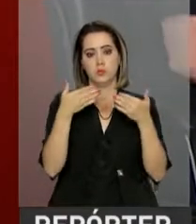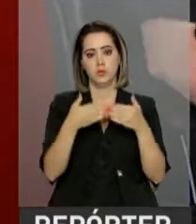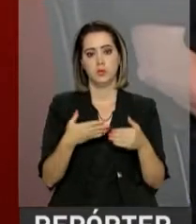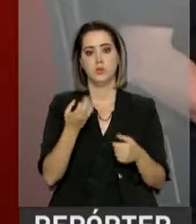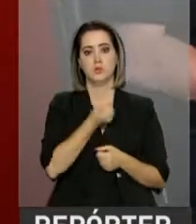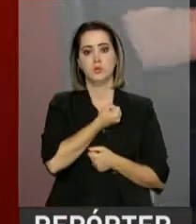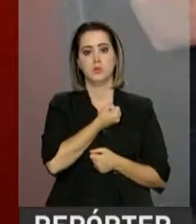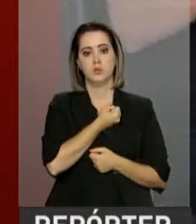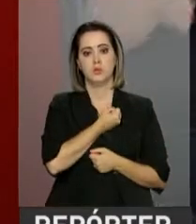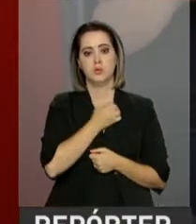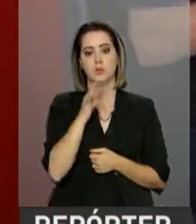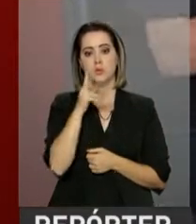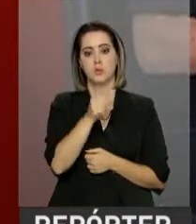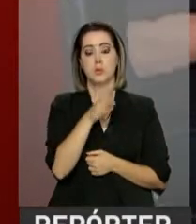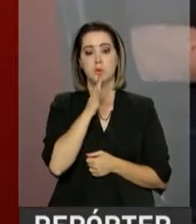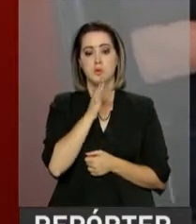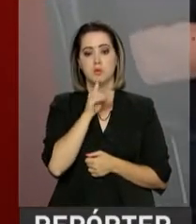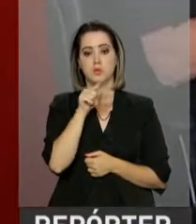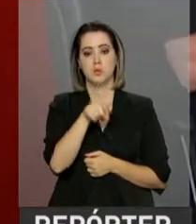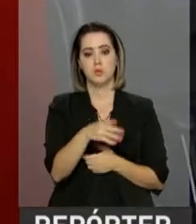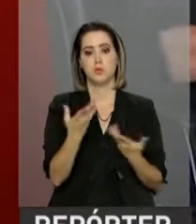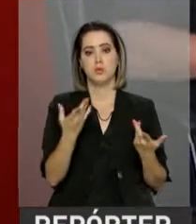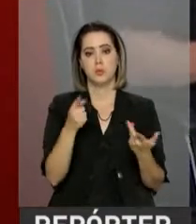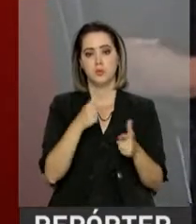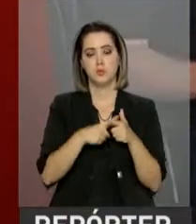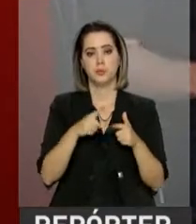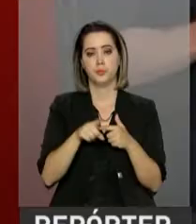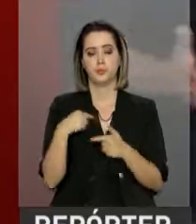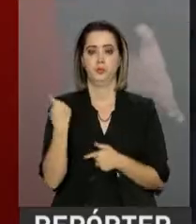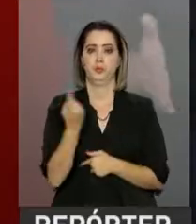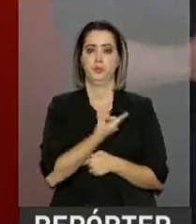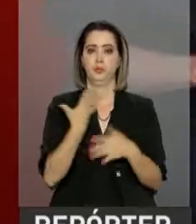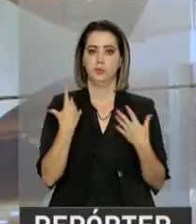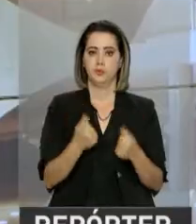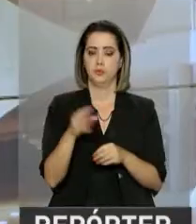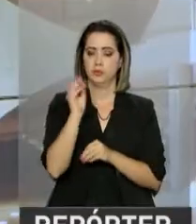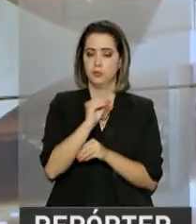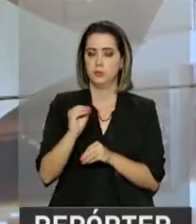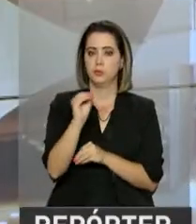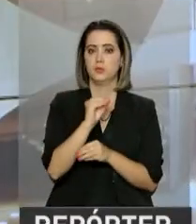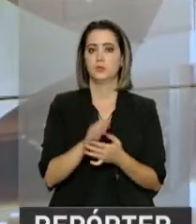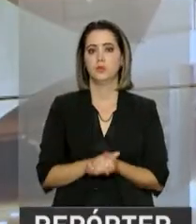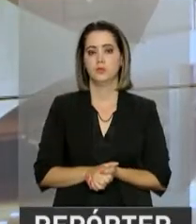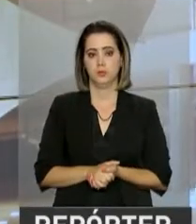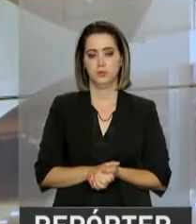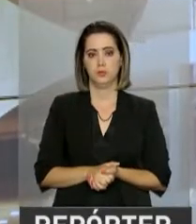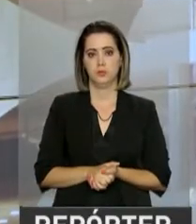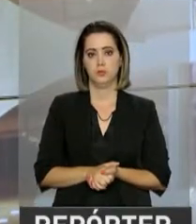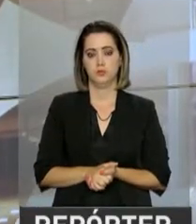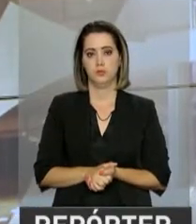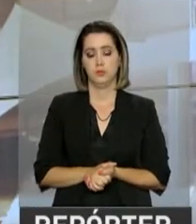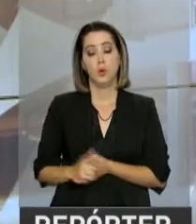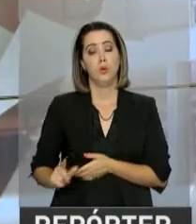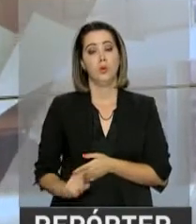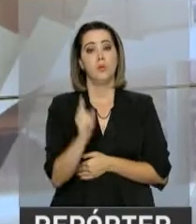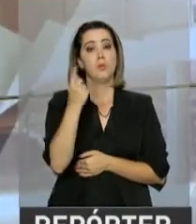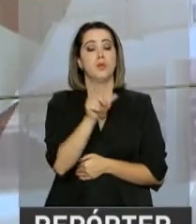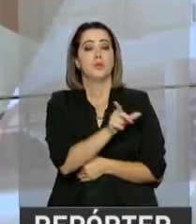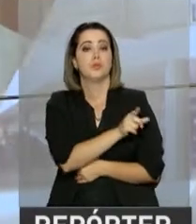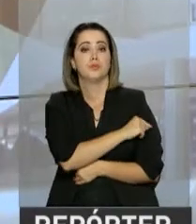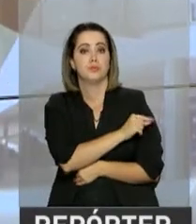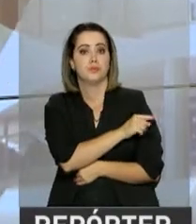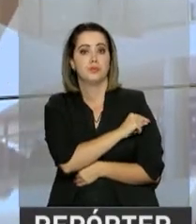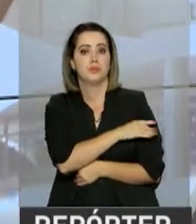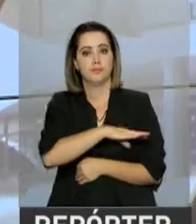dados. Mas que todo mundo reconheça que, olha, o problema é nosso. Vamos cuidar dele? Dose única na prevenção